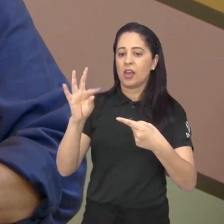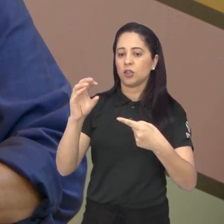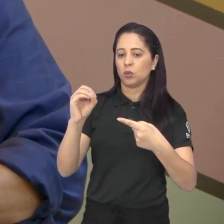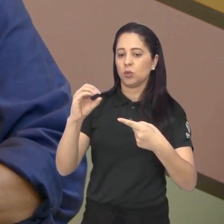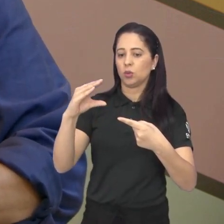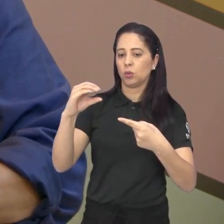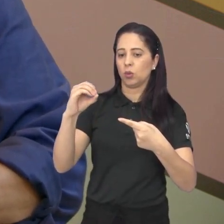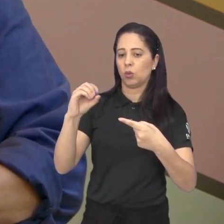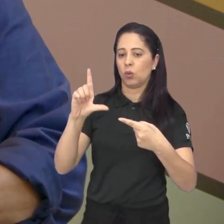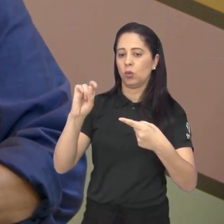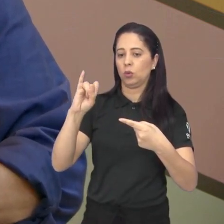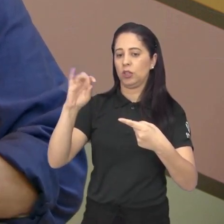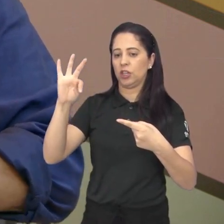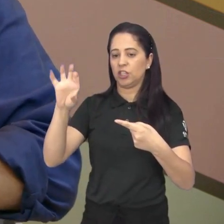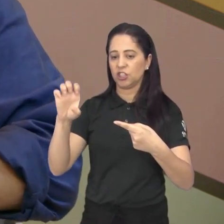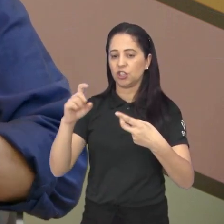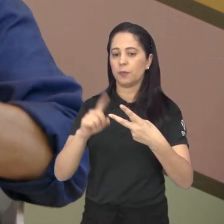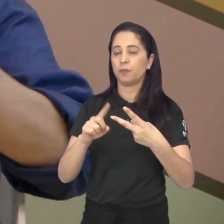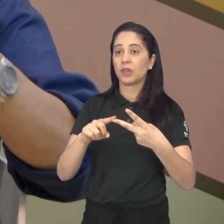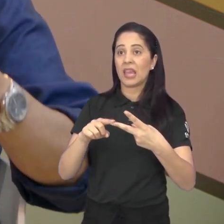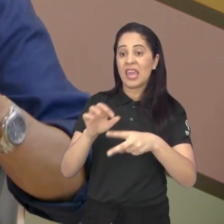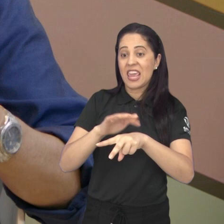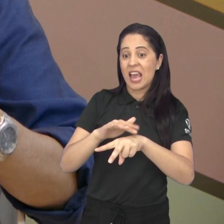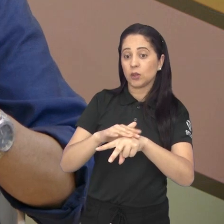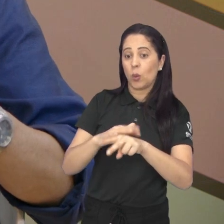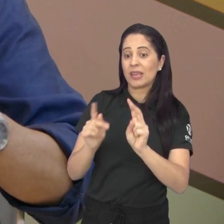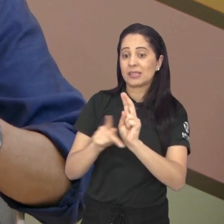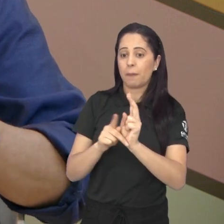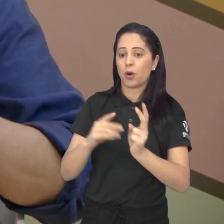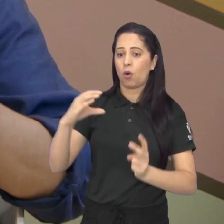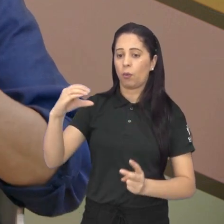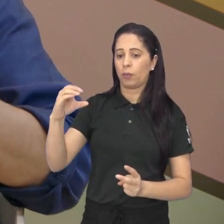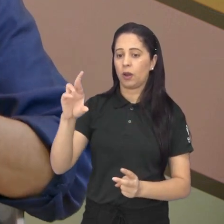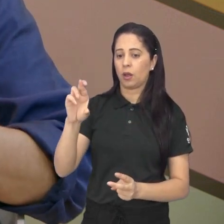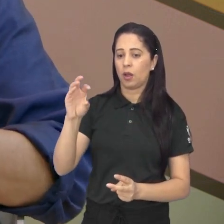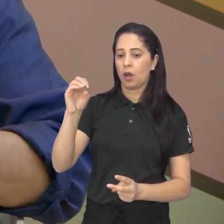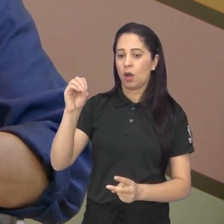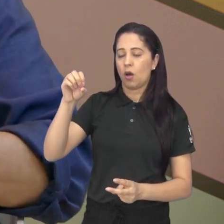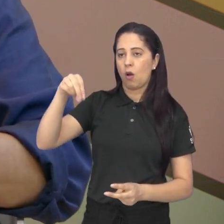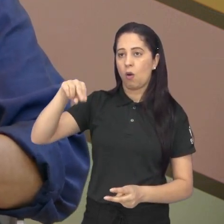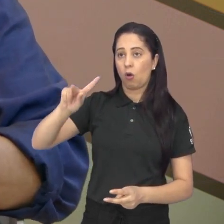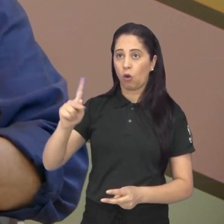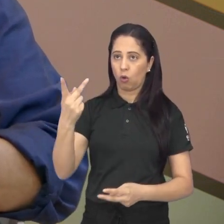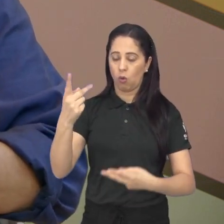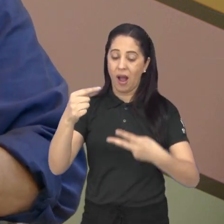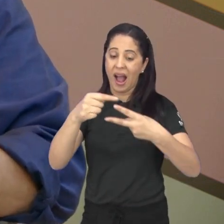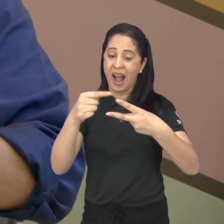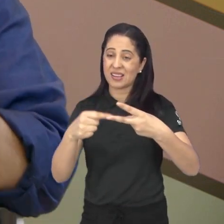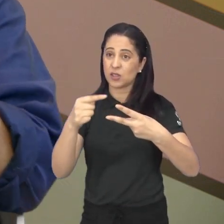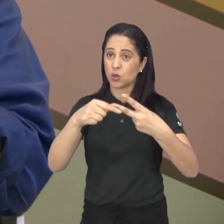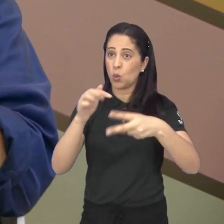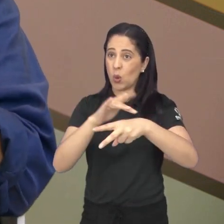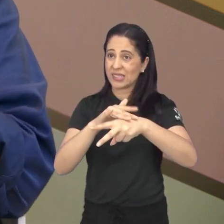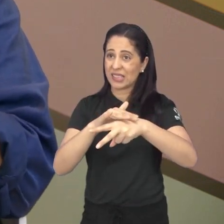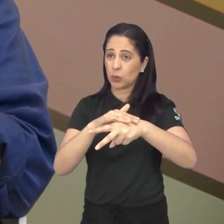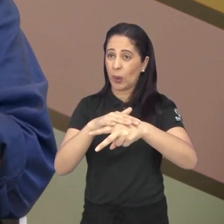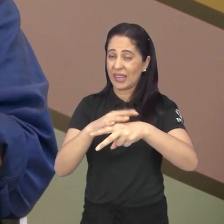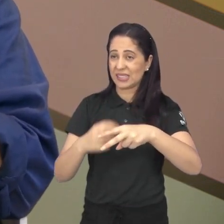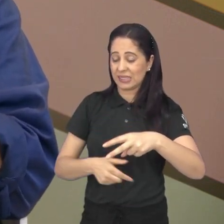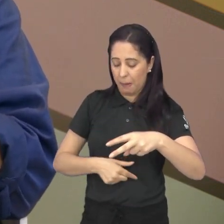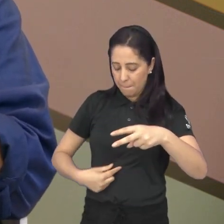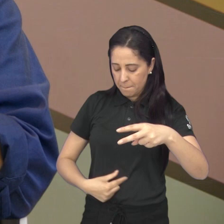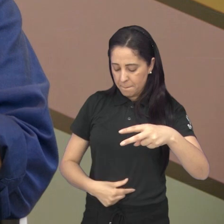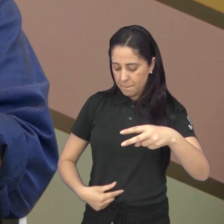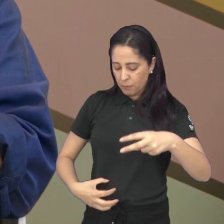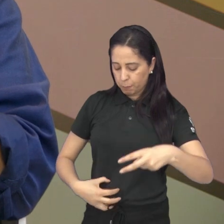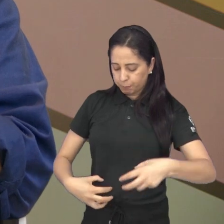e a doença de Crohn. Elas são doenças inflamatórias, tá? Elas causam, é uma doença autoimune, ela causa inflamação no